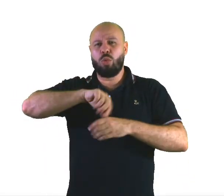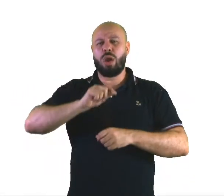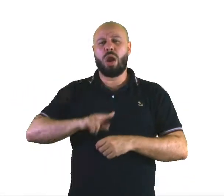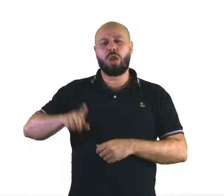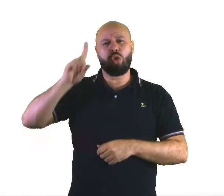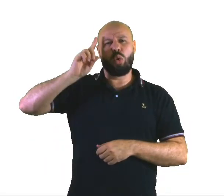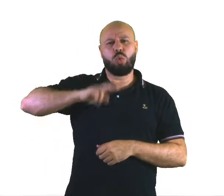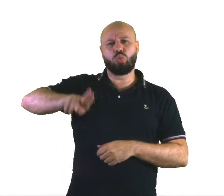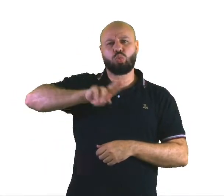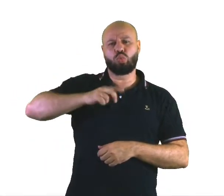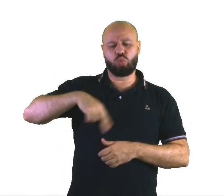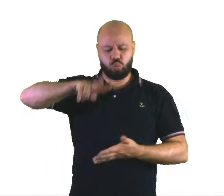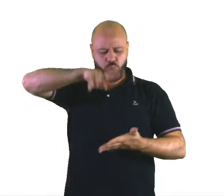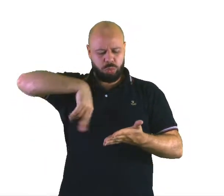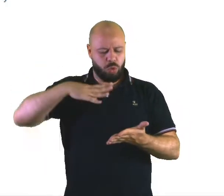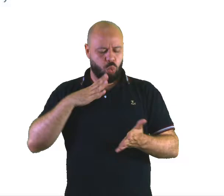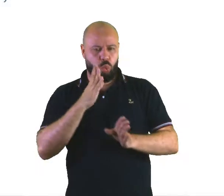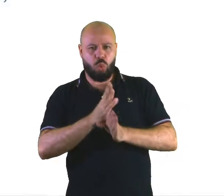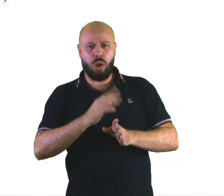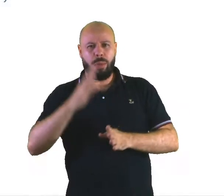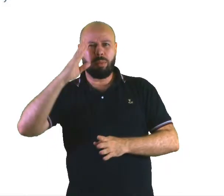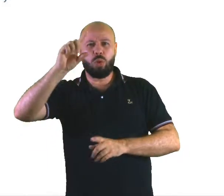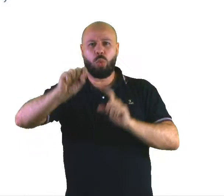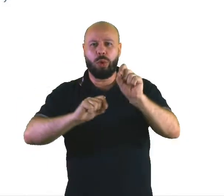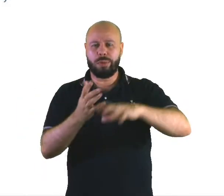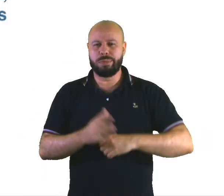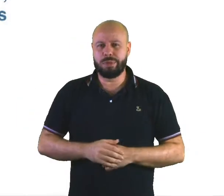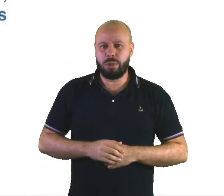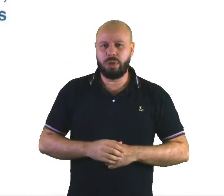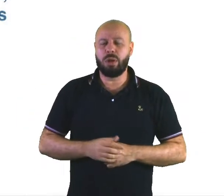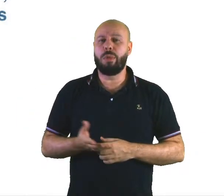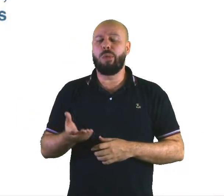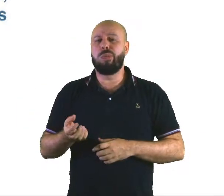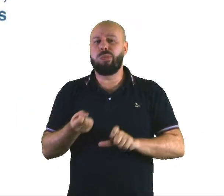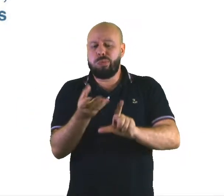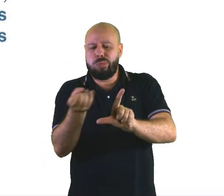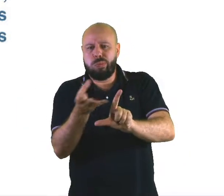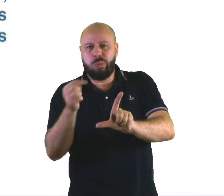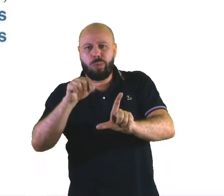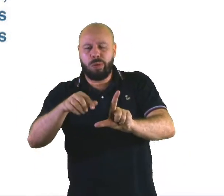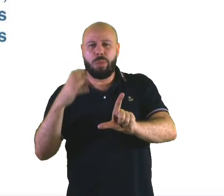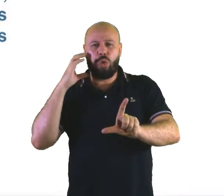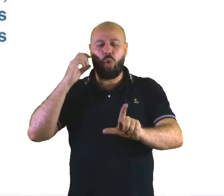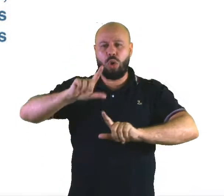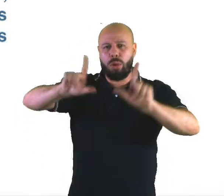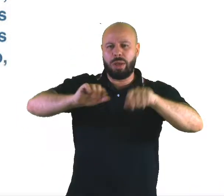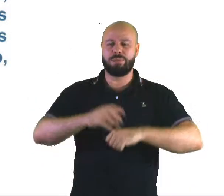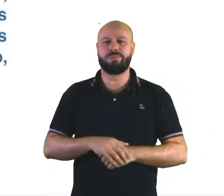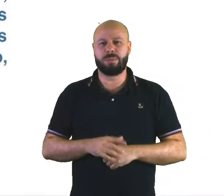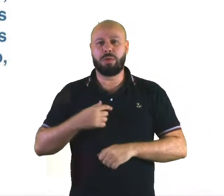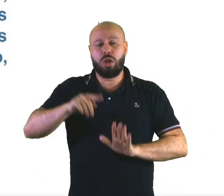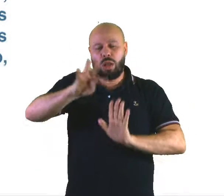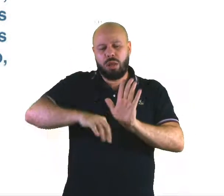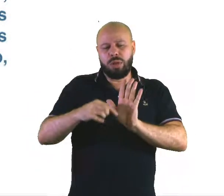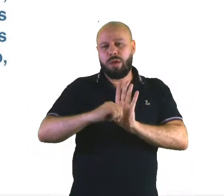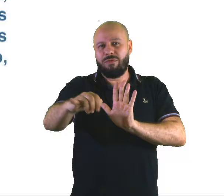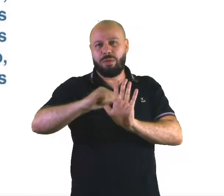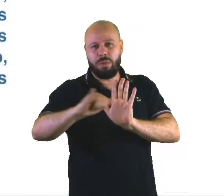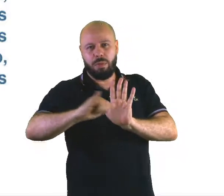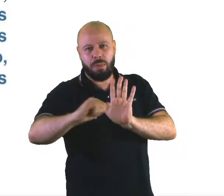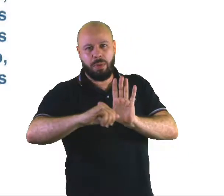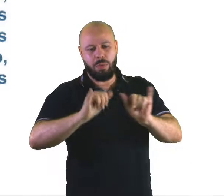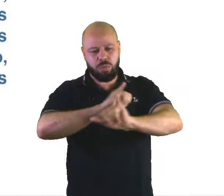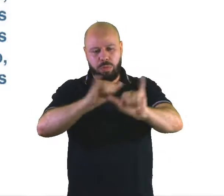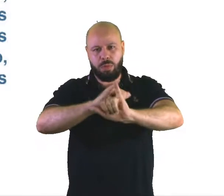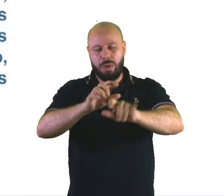nosso dia a dia, sendo encontrada principalmente nos meios de comunicação. Trata-se, portanto, de um texto